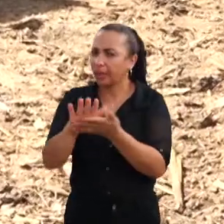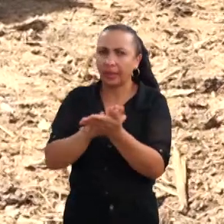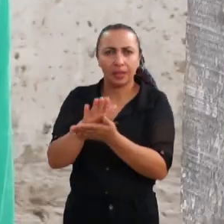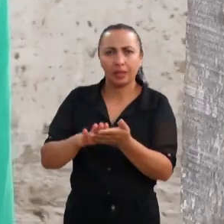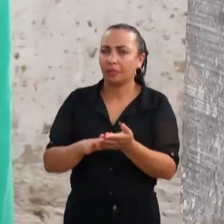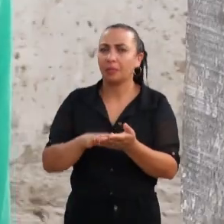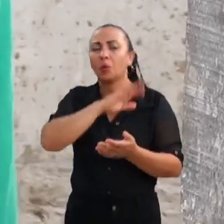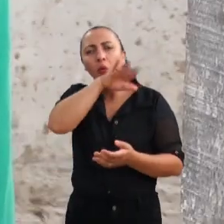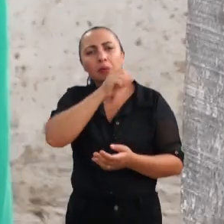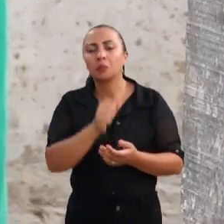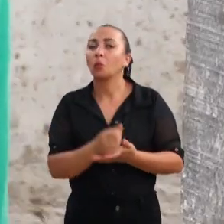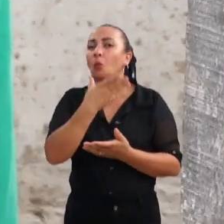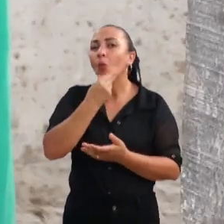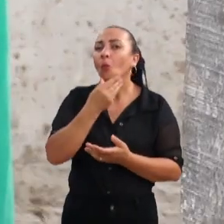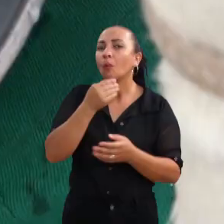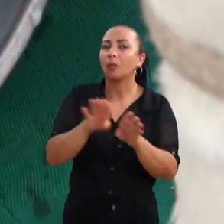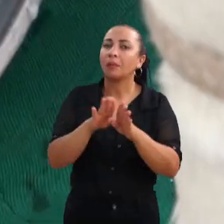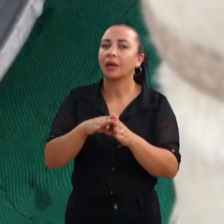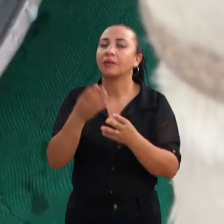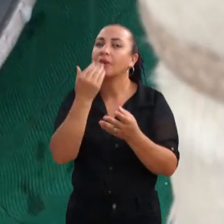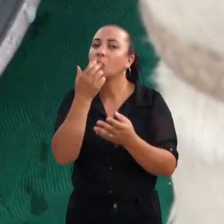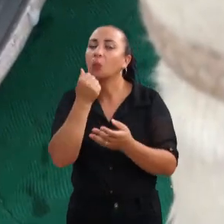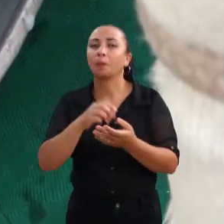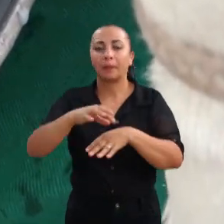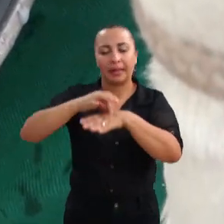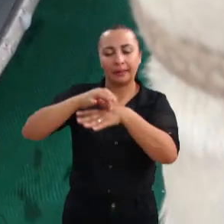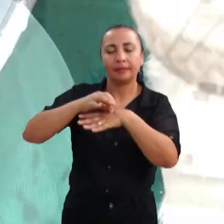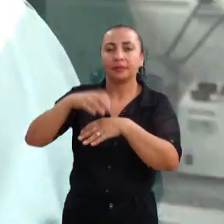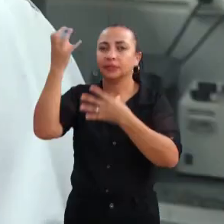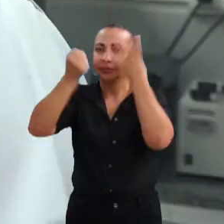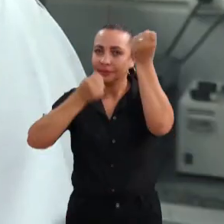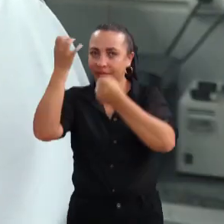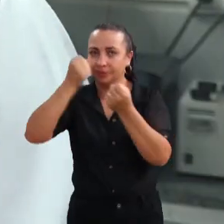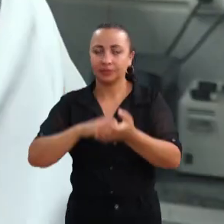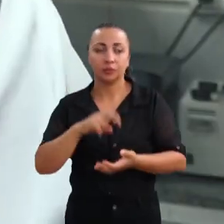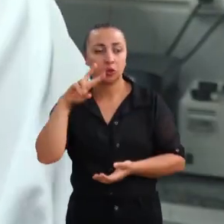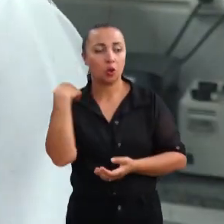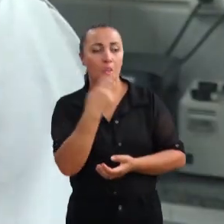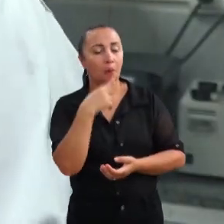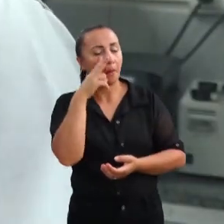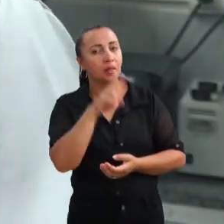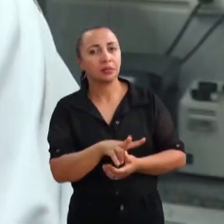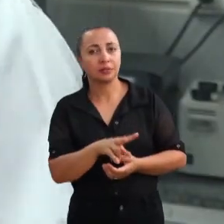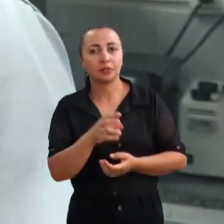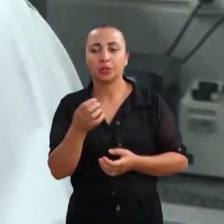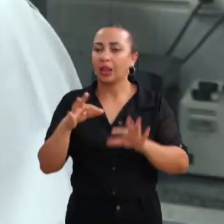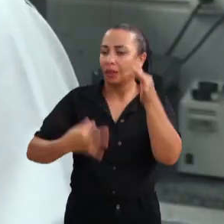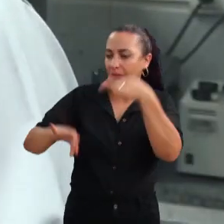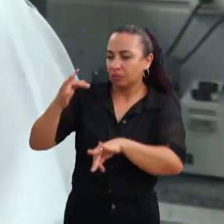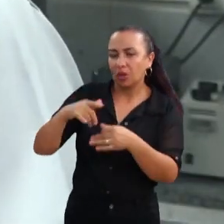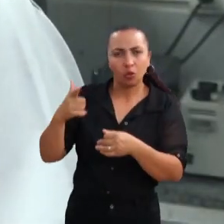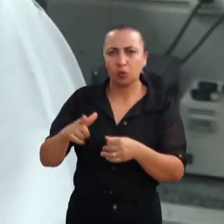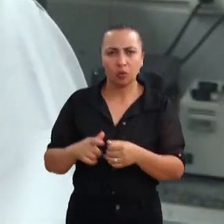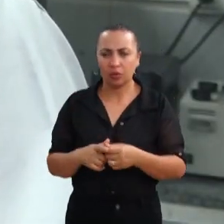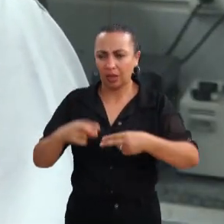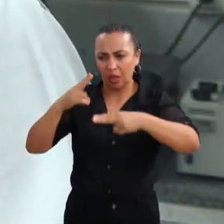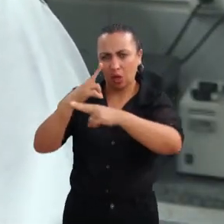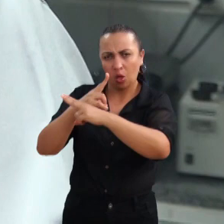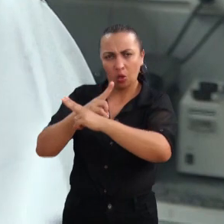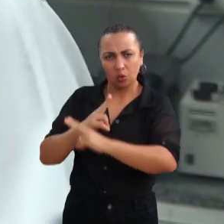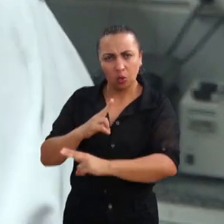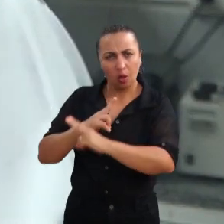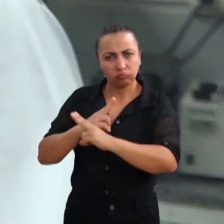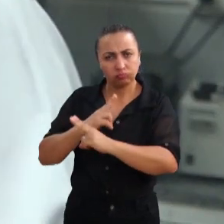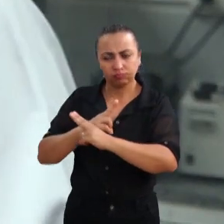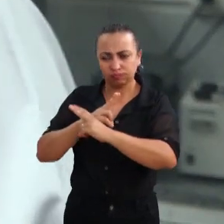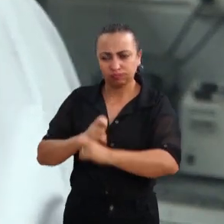animais e nem para o homem, que vai consumir carnes e leites. Nós observamos no nosso laboratório que ele não tem efeito tóxico,